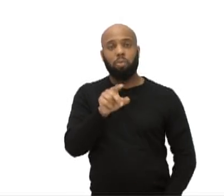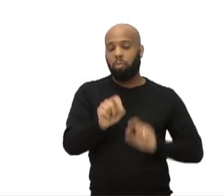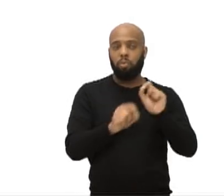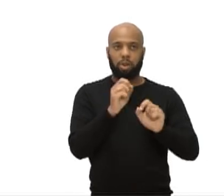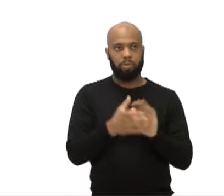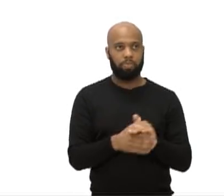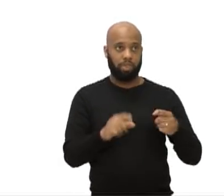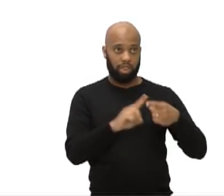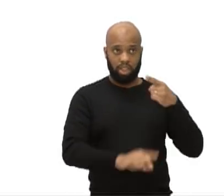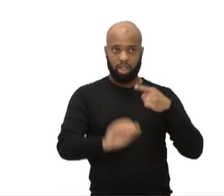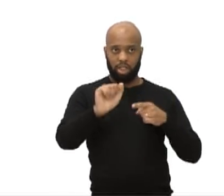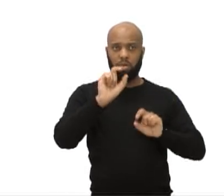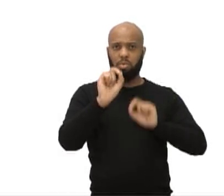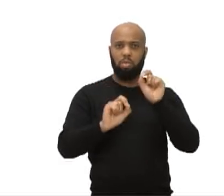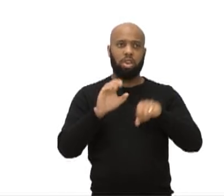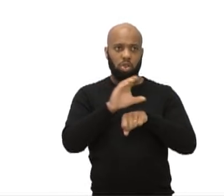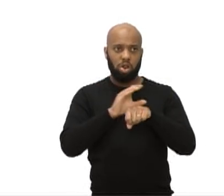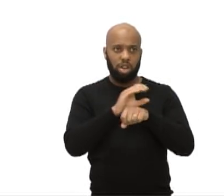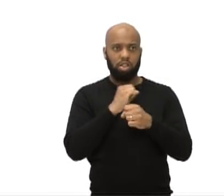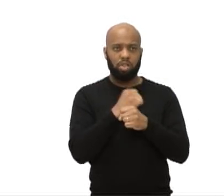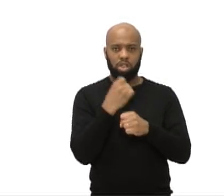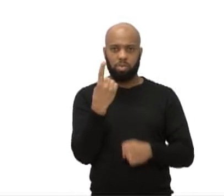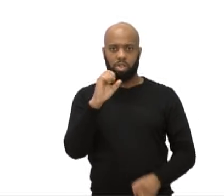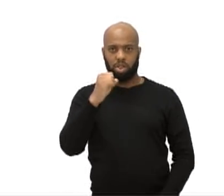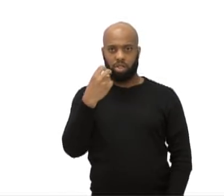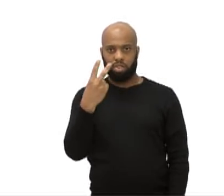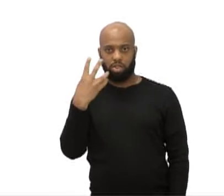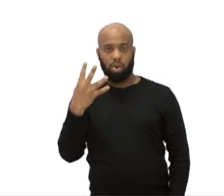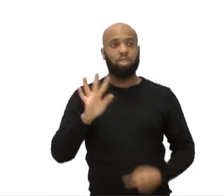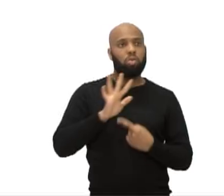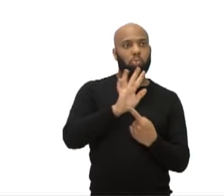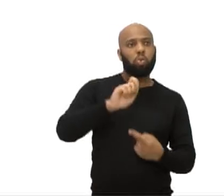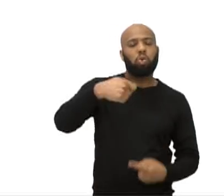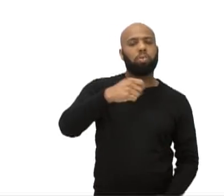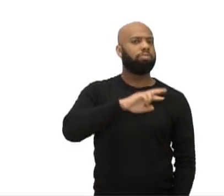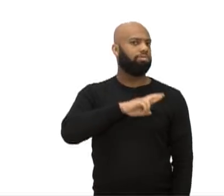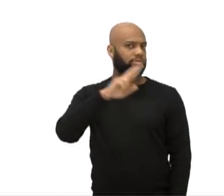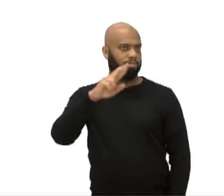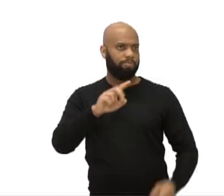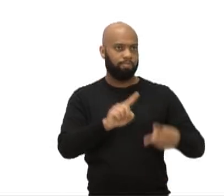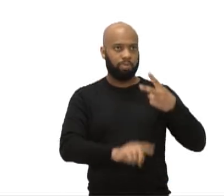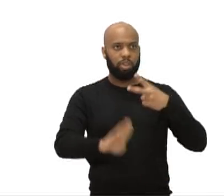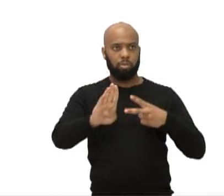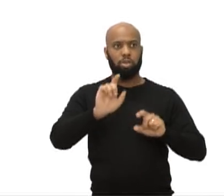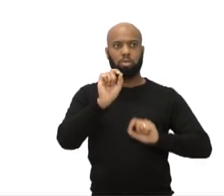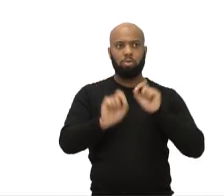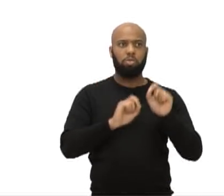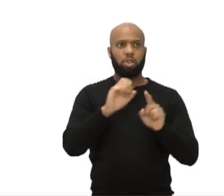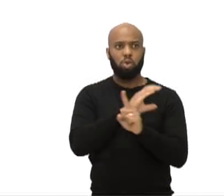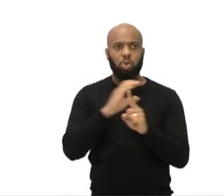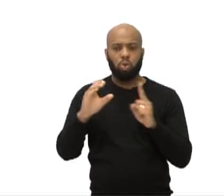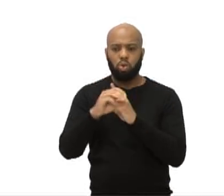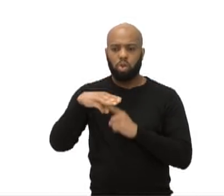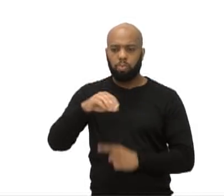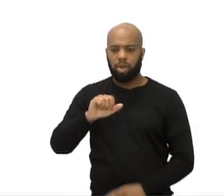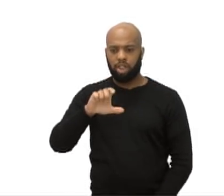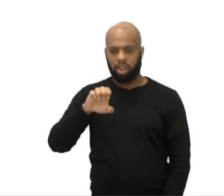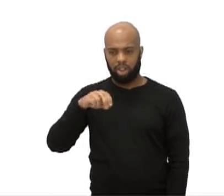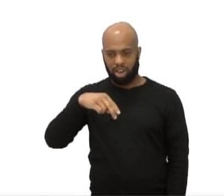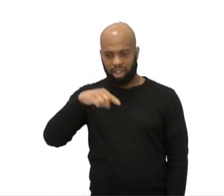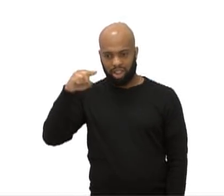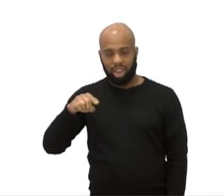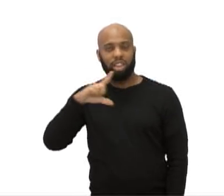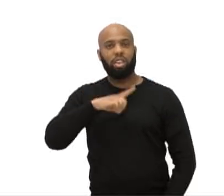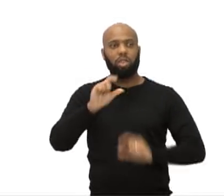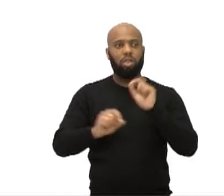questões. A. O que a Constituição de 1824 estabeleceu quanto à religião? E B, o culto malê era composto